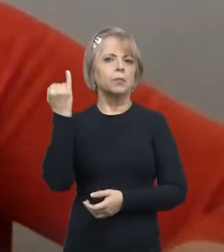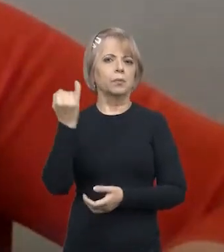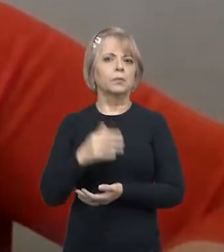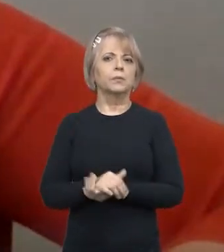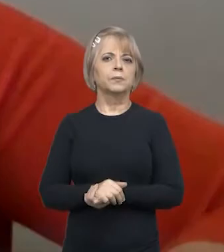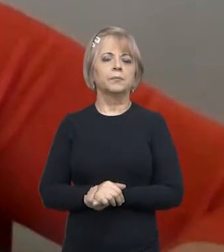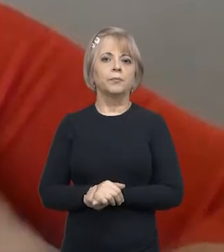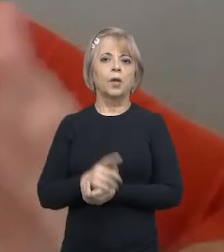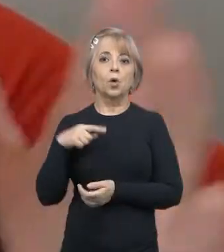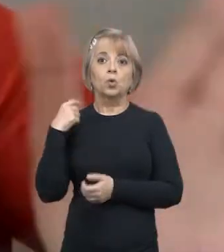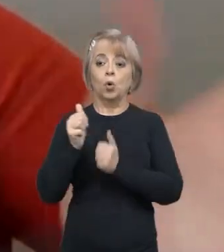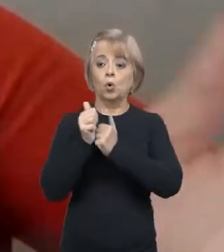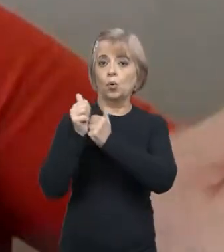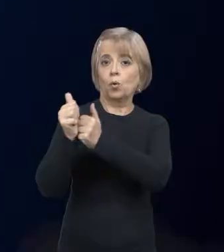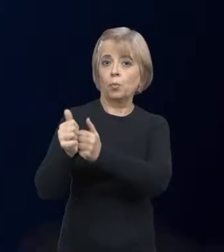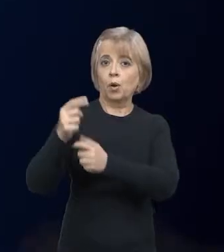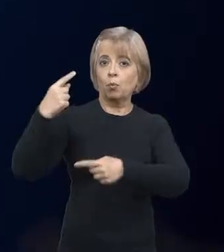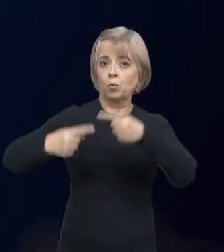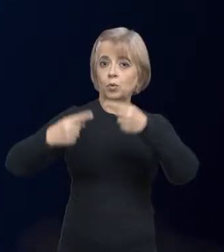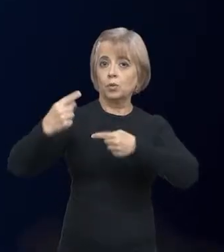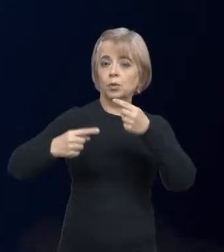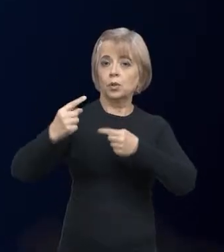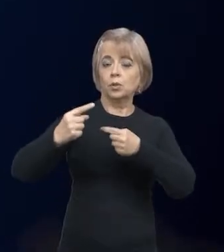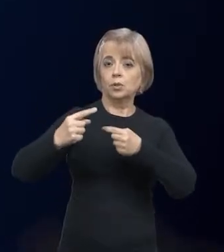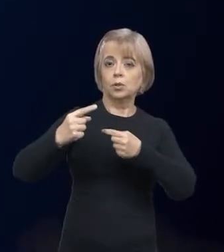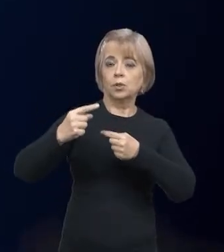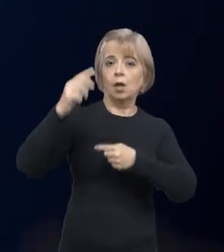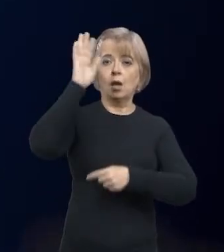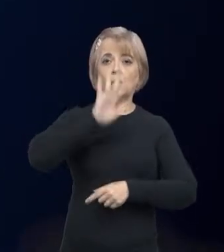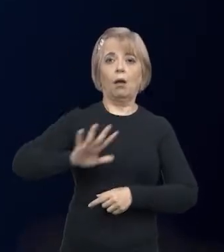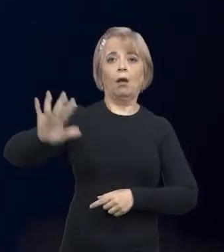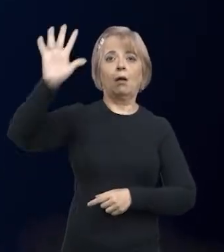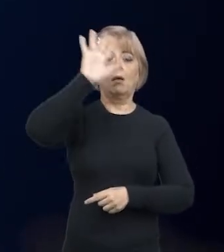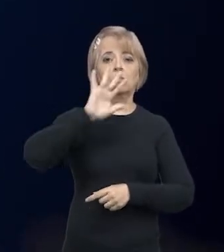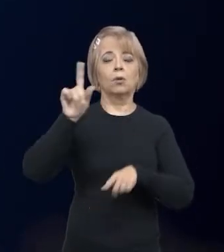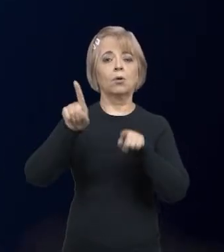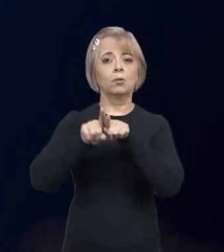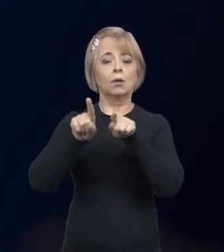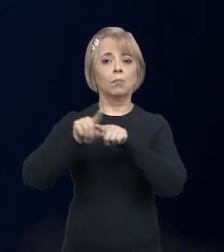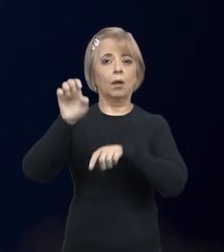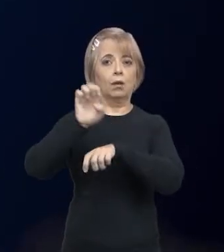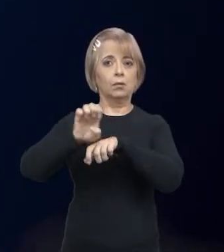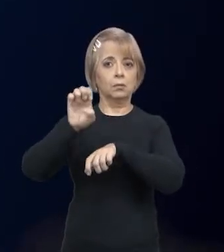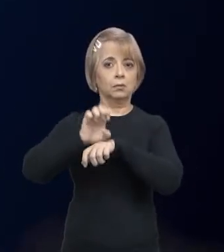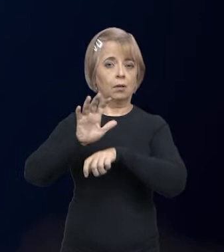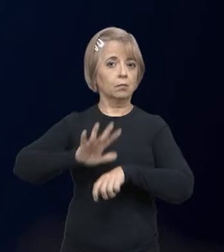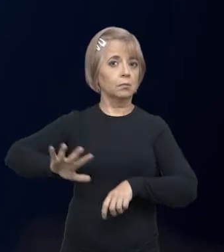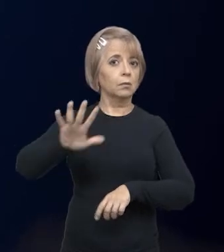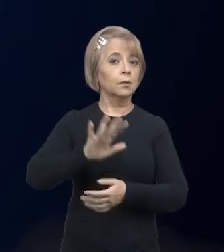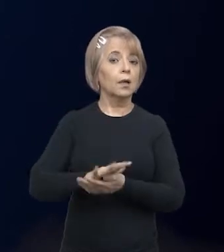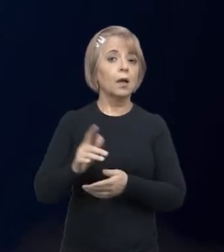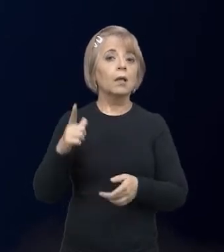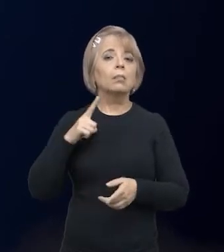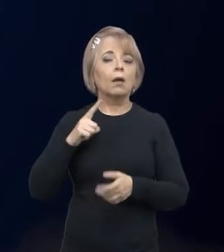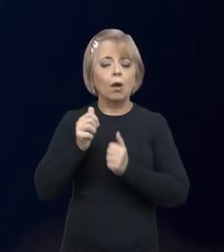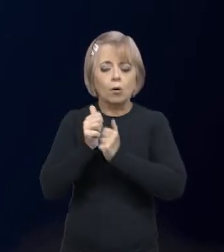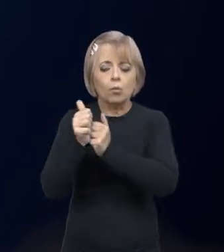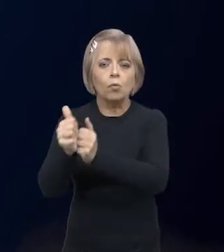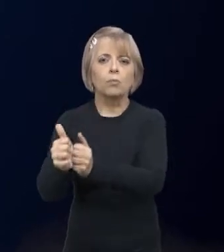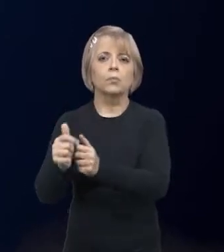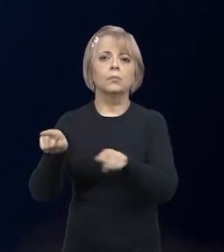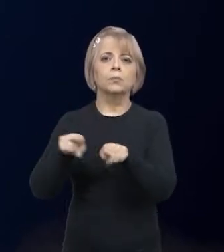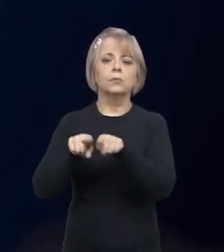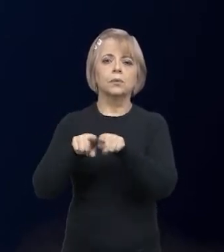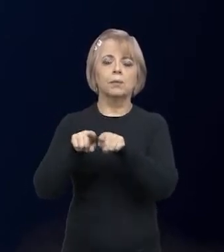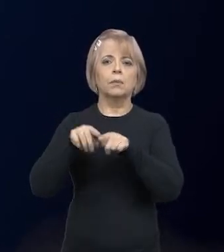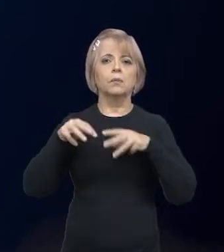também acompanhamos a política nacional e estadual de defesa dos consumidores. Nós também acompanhamos a própria atuação do